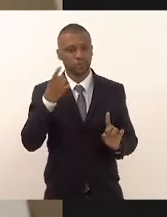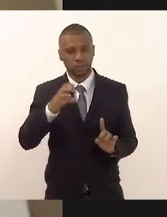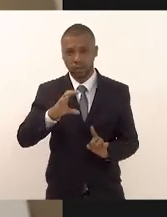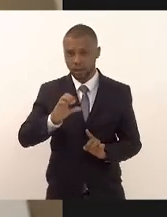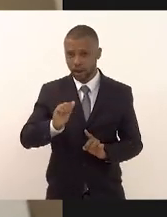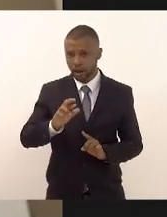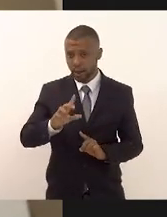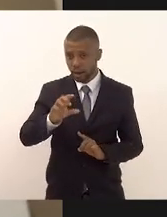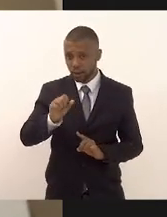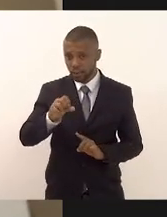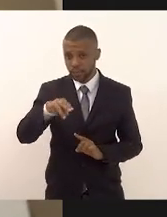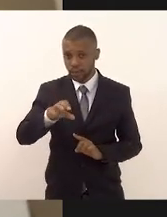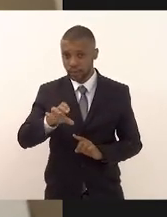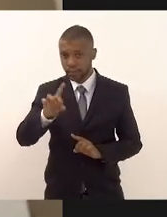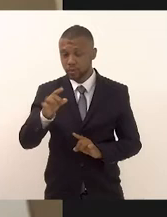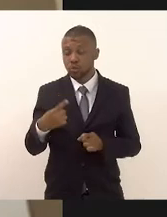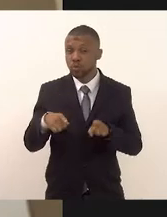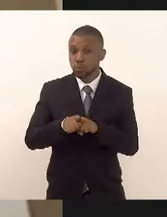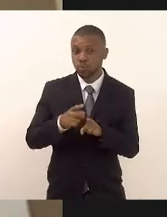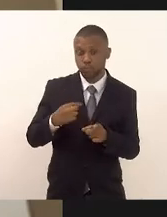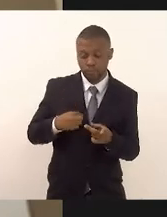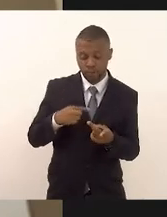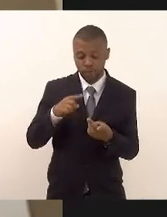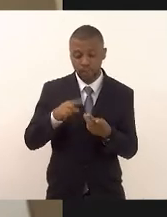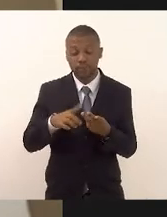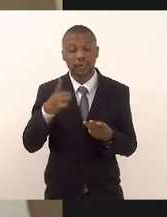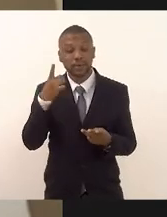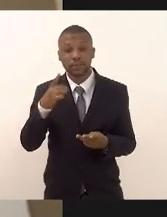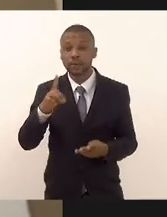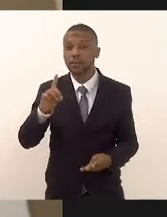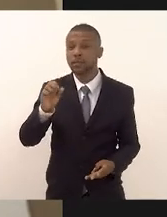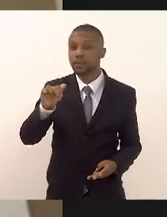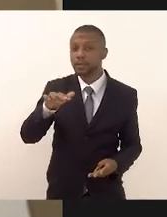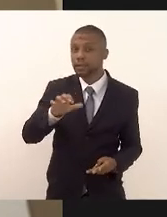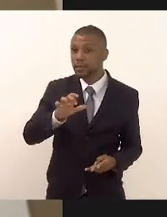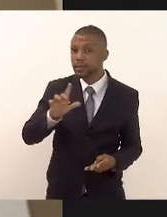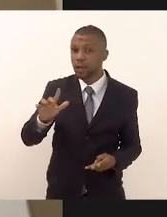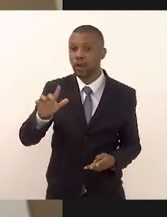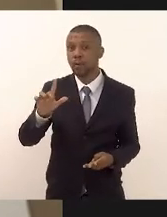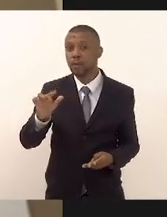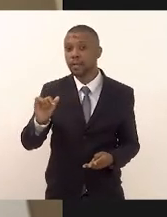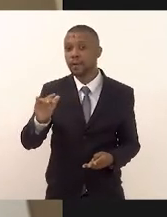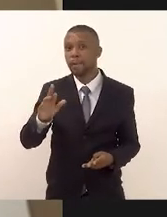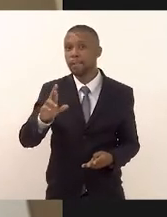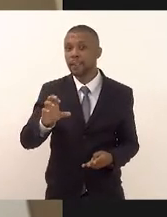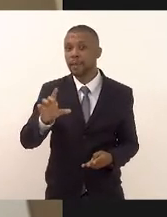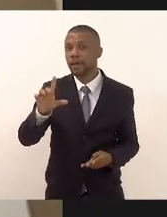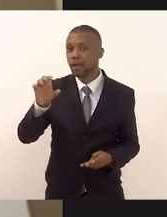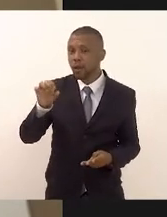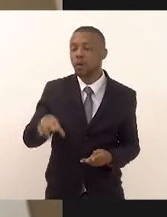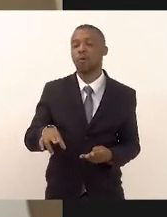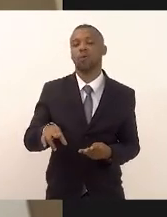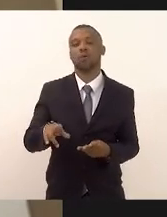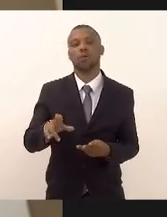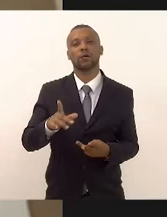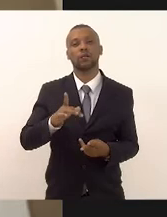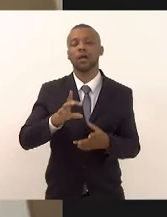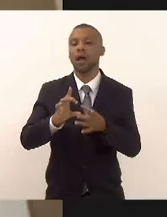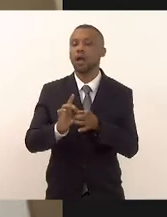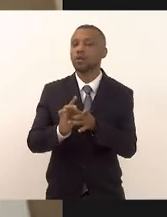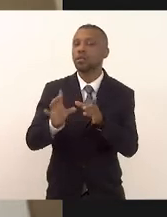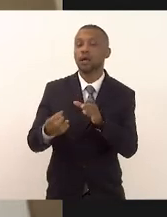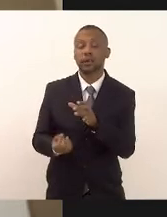juntamente comigo, deputada Tia Ju e o deputado Daniel Liberon, que fica... autoriza a criação